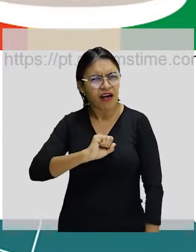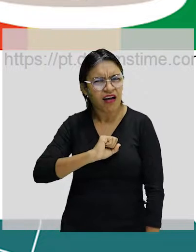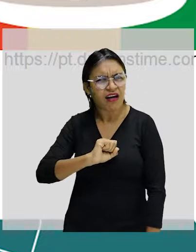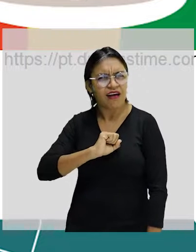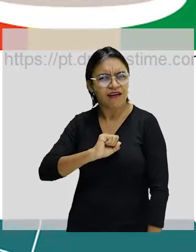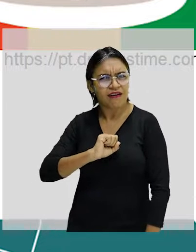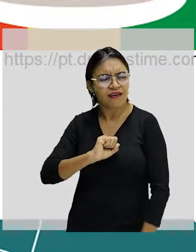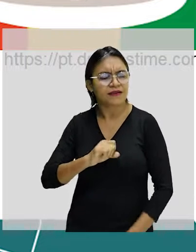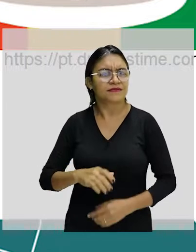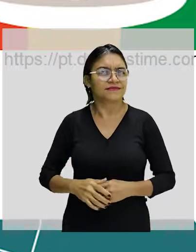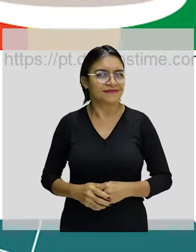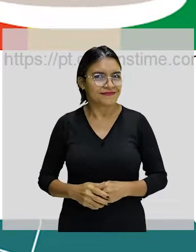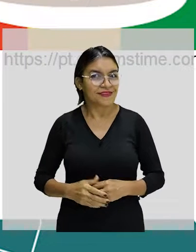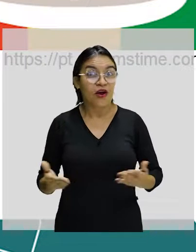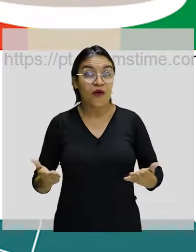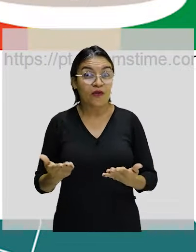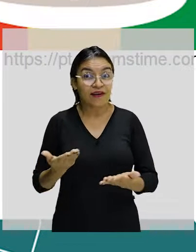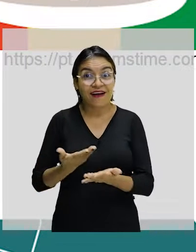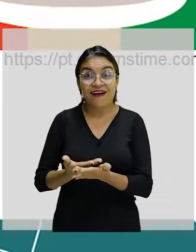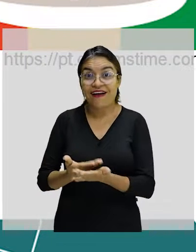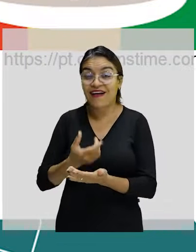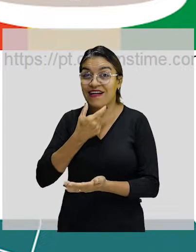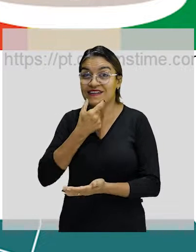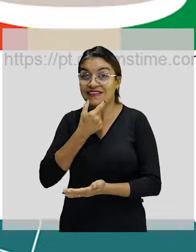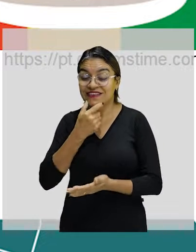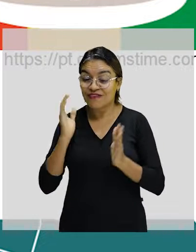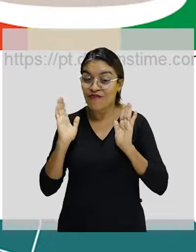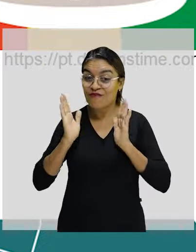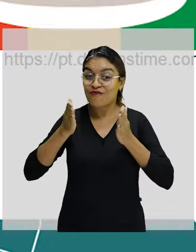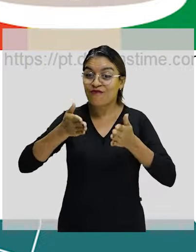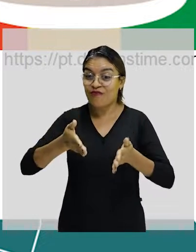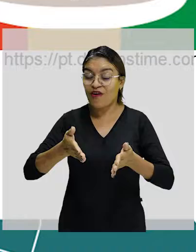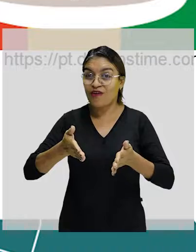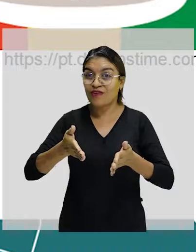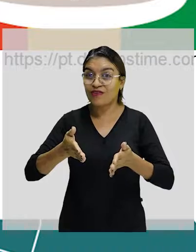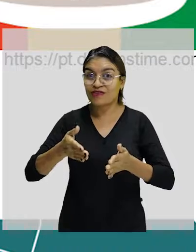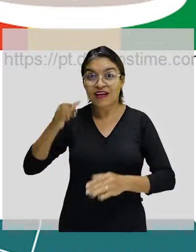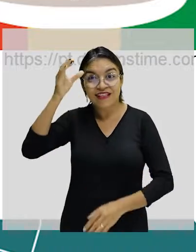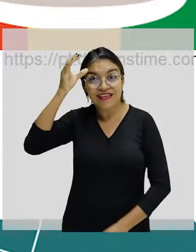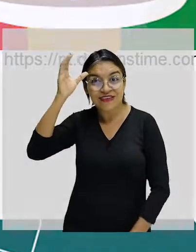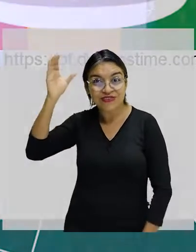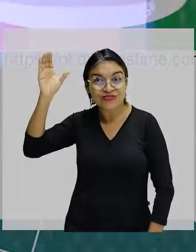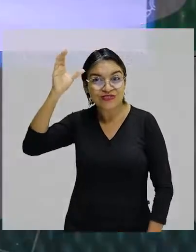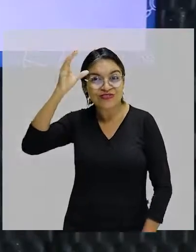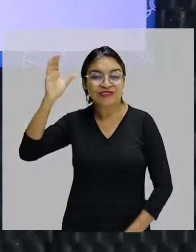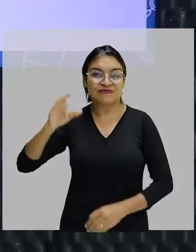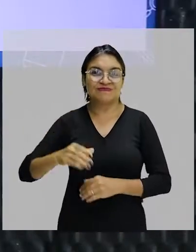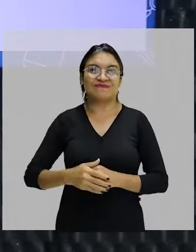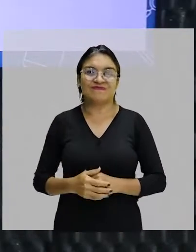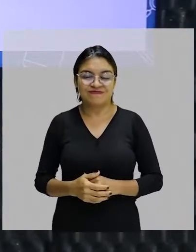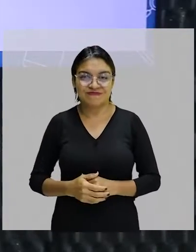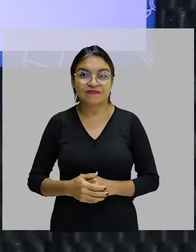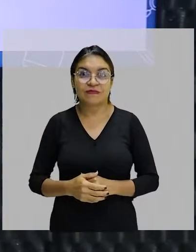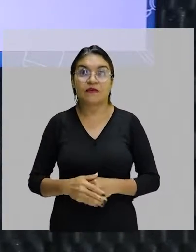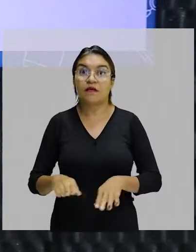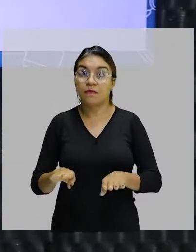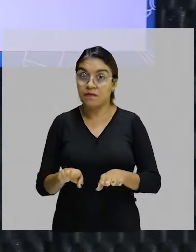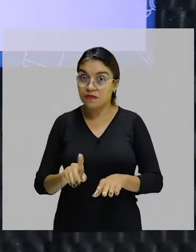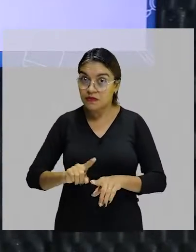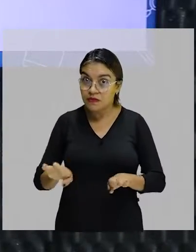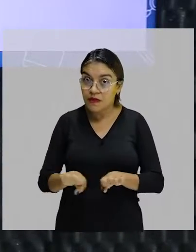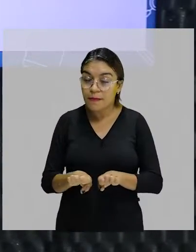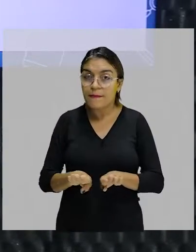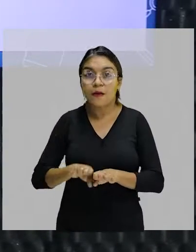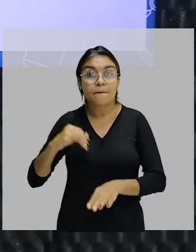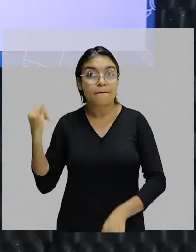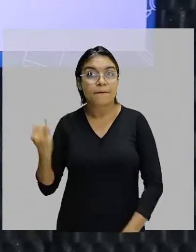nós vamos falar da aula de inglês com o foco temático num aspecto cultural e um aspecto que é muito importante aqui